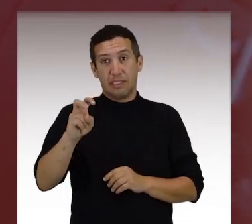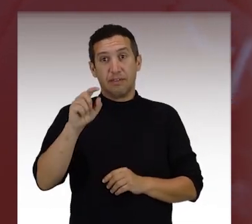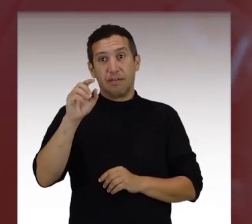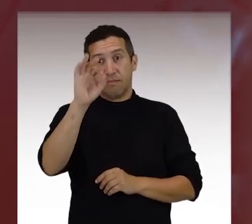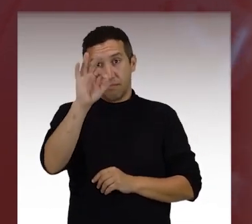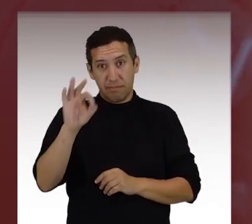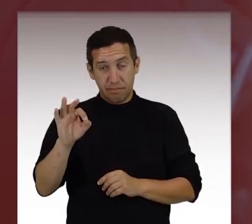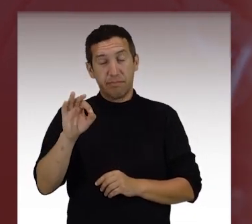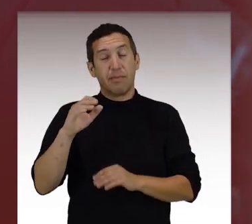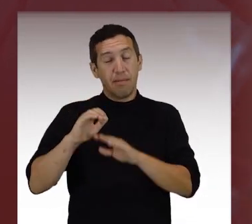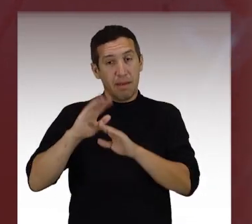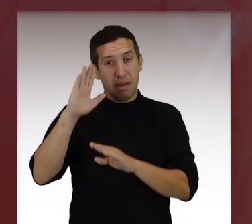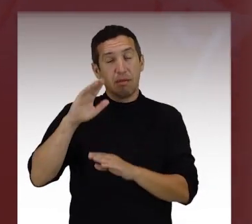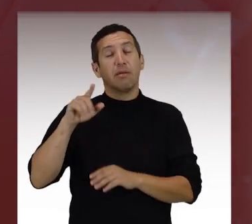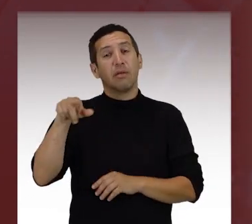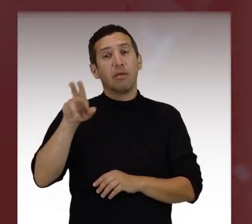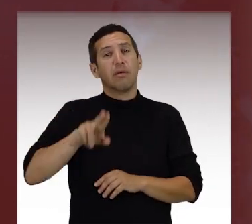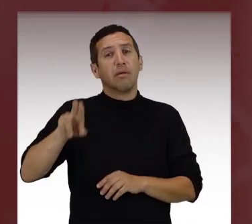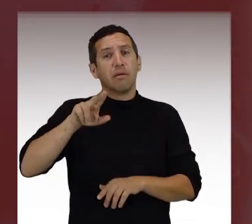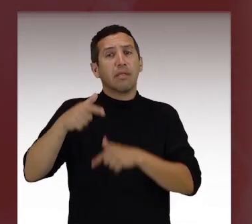mais de 13 horas e